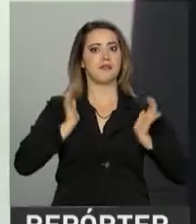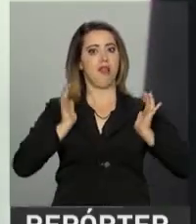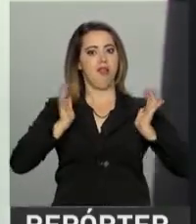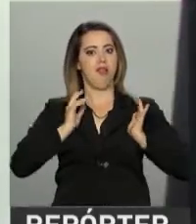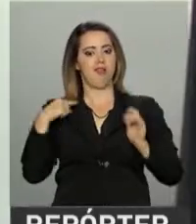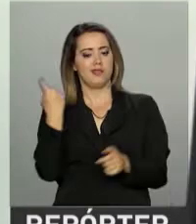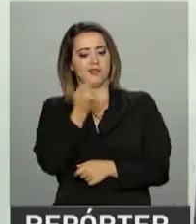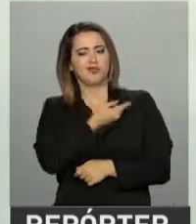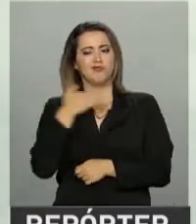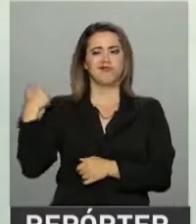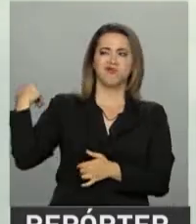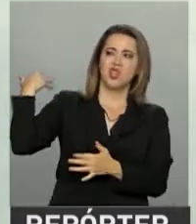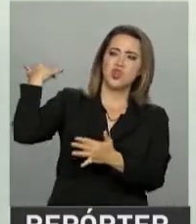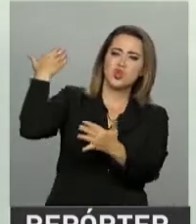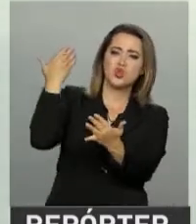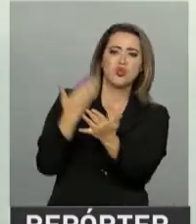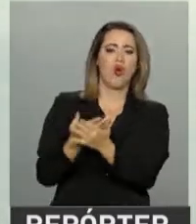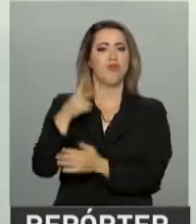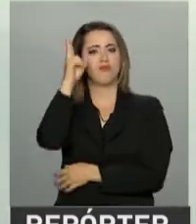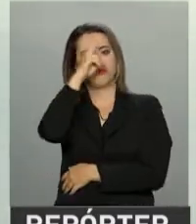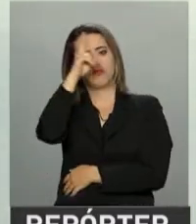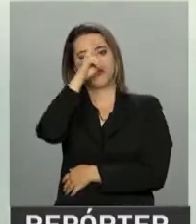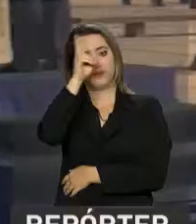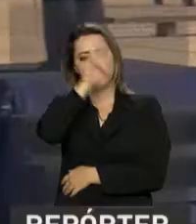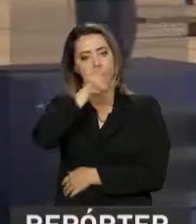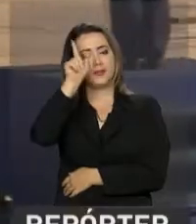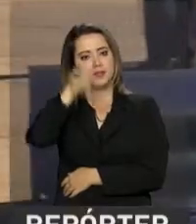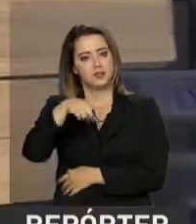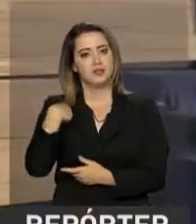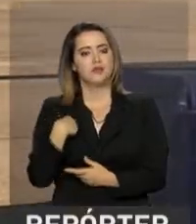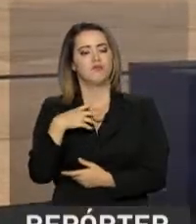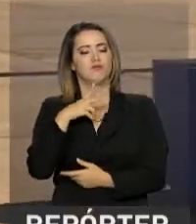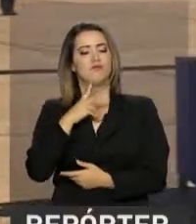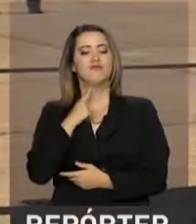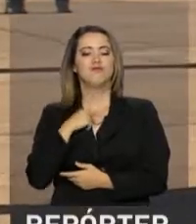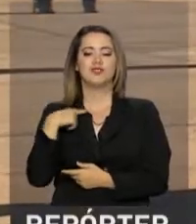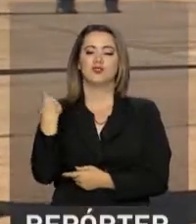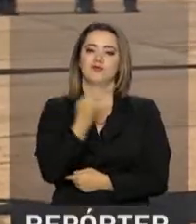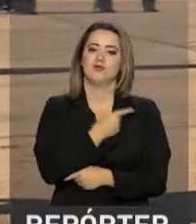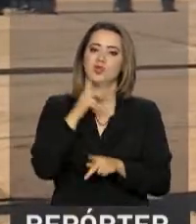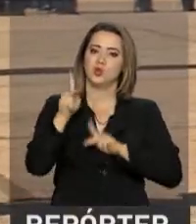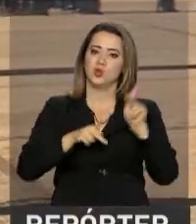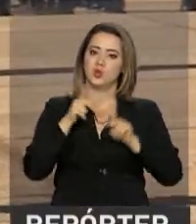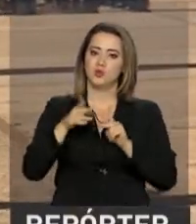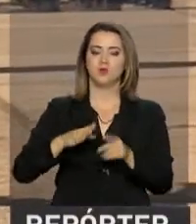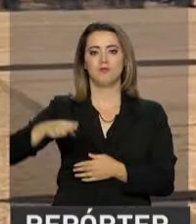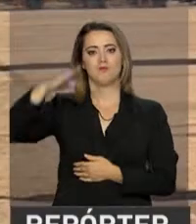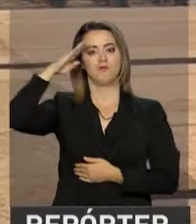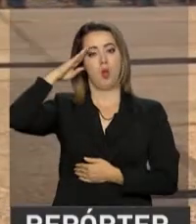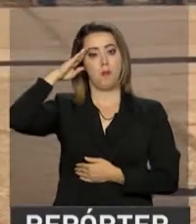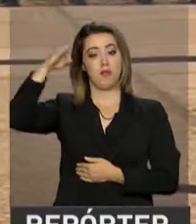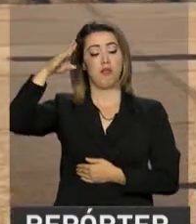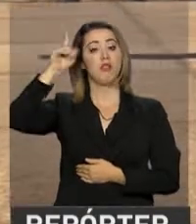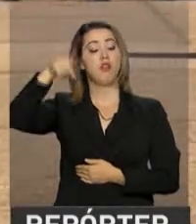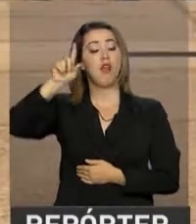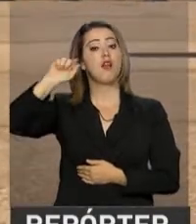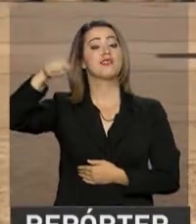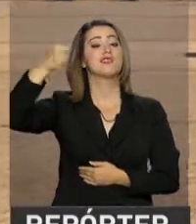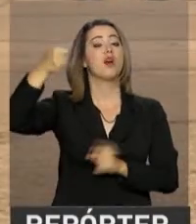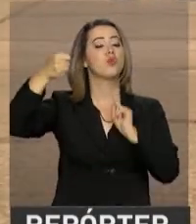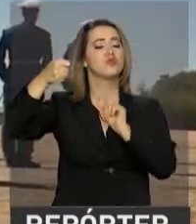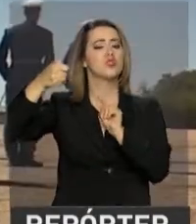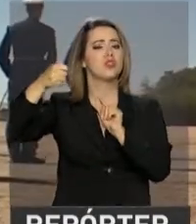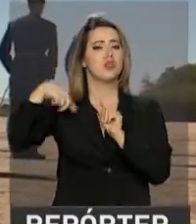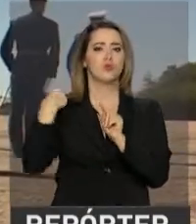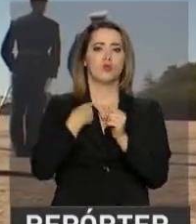tudo que os nossos antepassados conquistaram e as justas aspirações do nosso povo brasileiro. Ao militar, ela representa